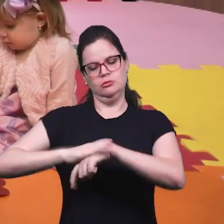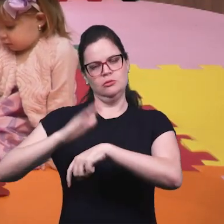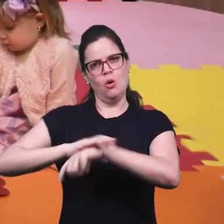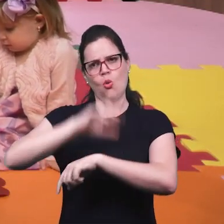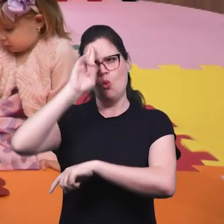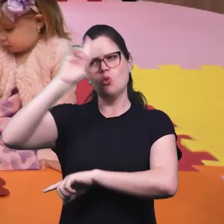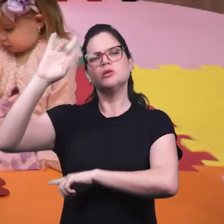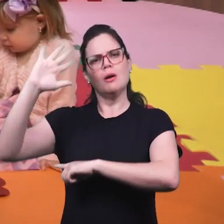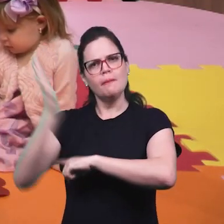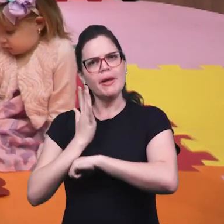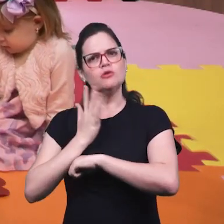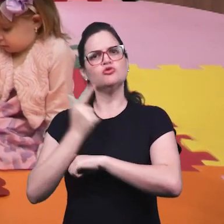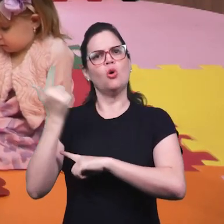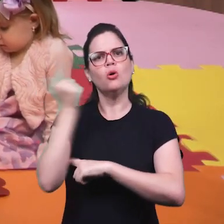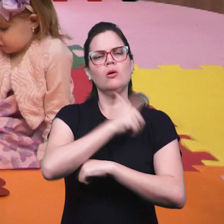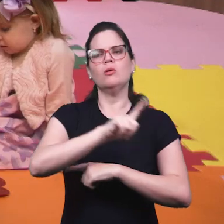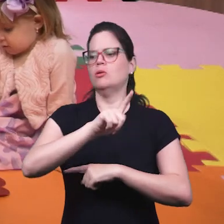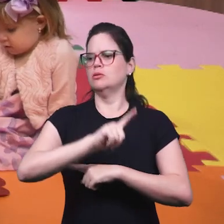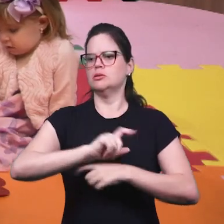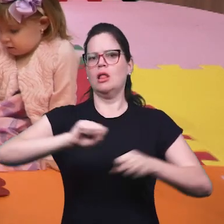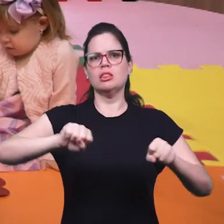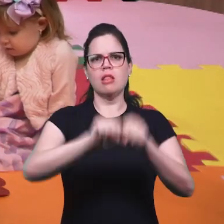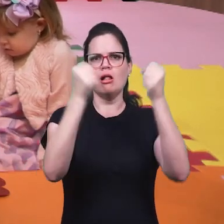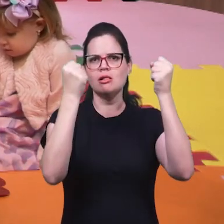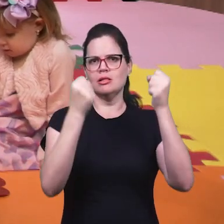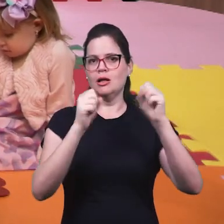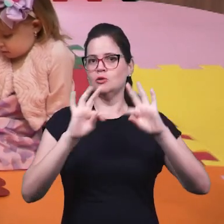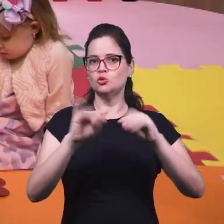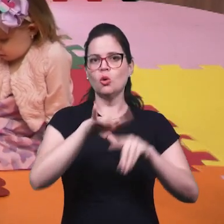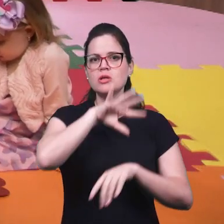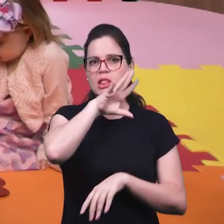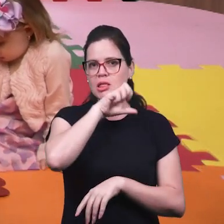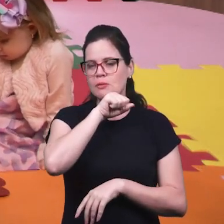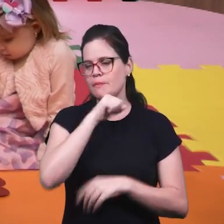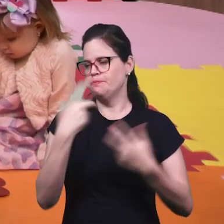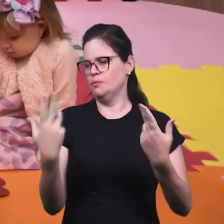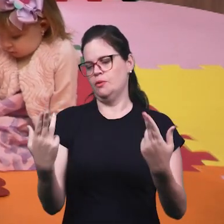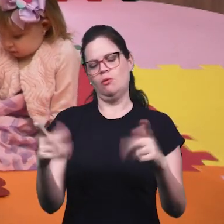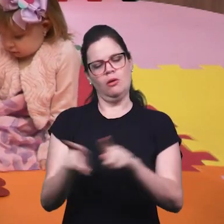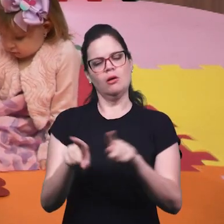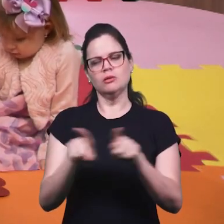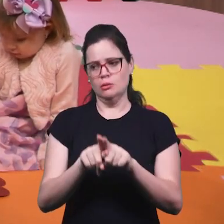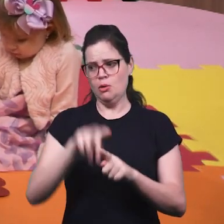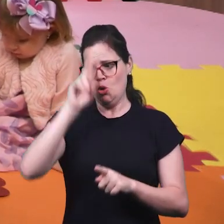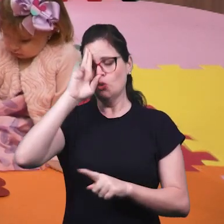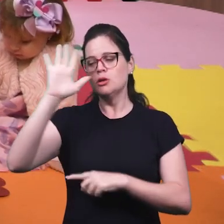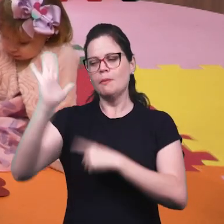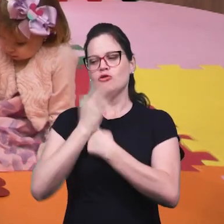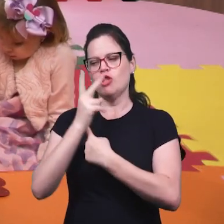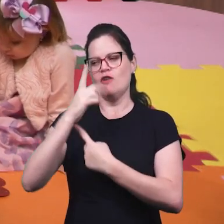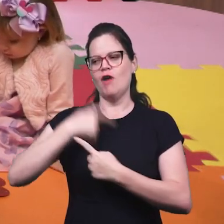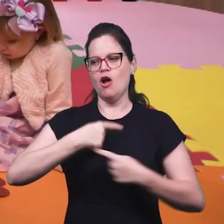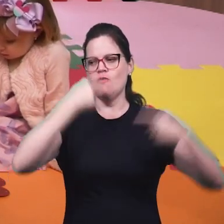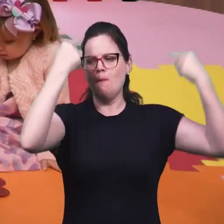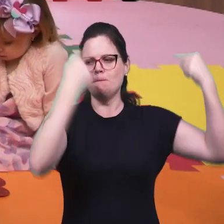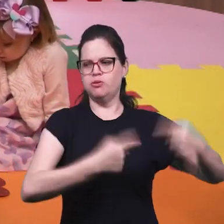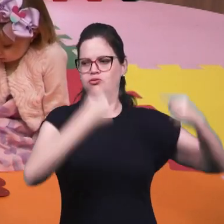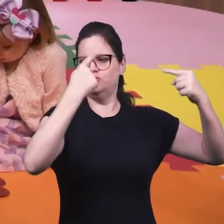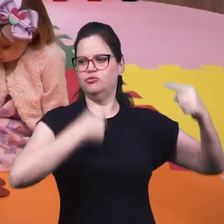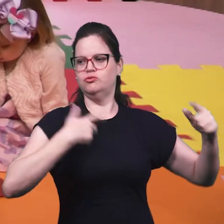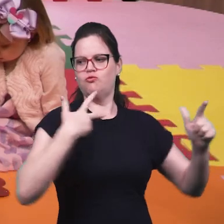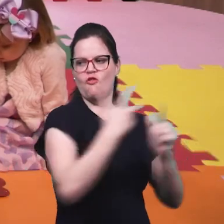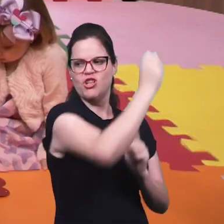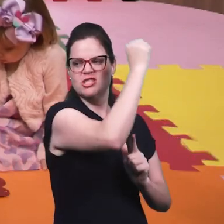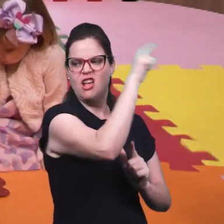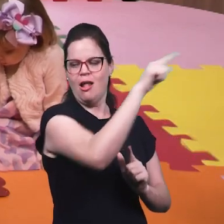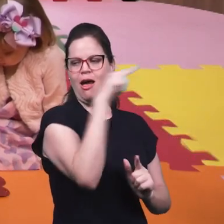O Senhor me livrou. E da mesma forma, o Senhor vai dar na minha mão esse filisteu. O Senhor vai